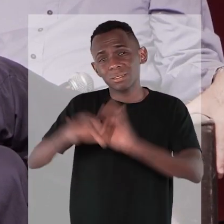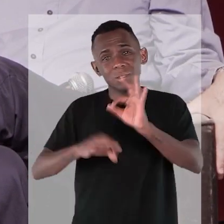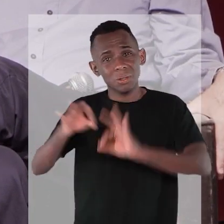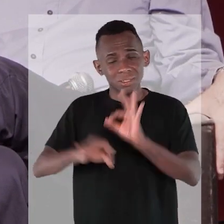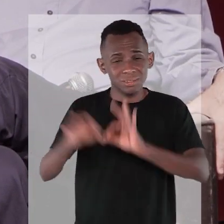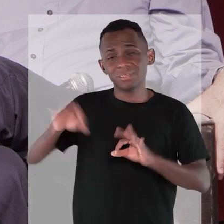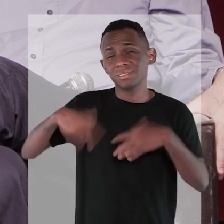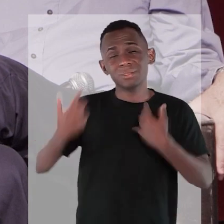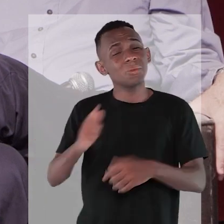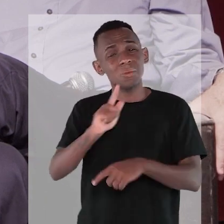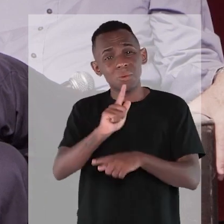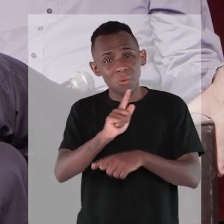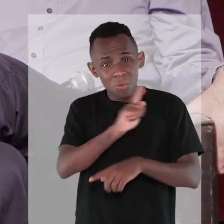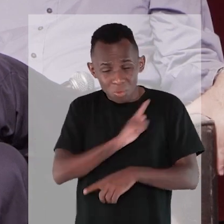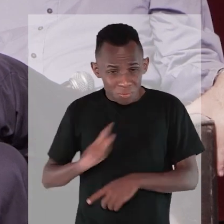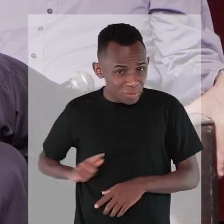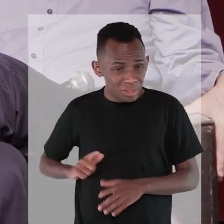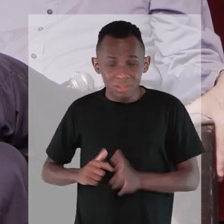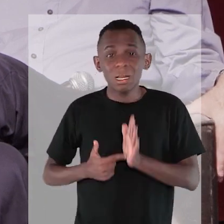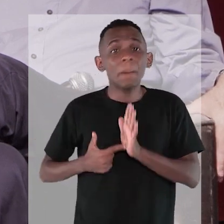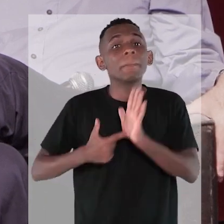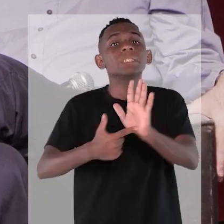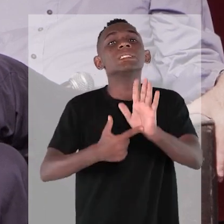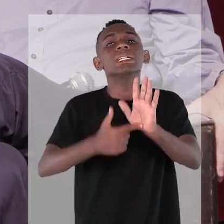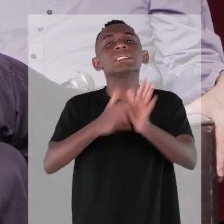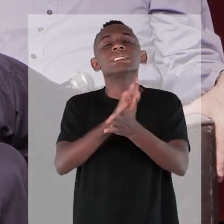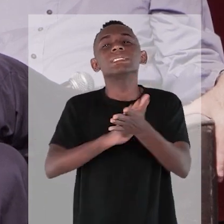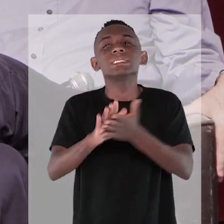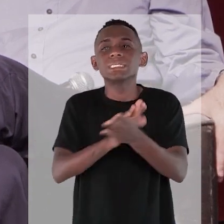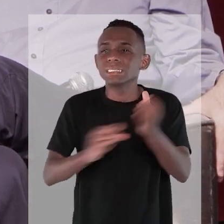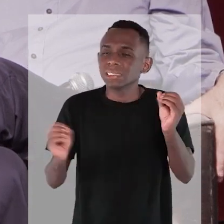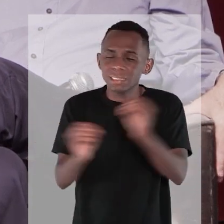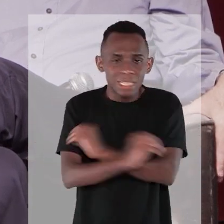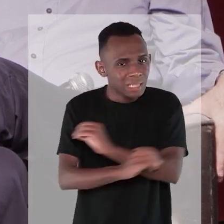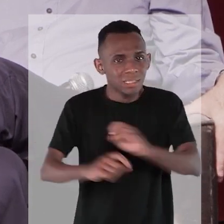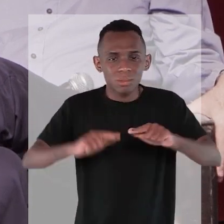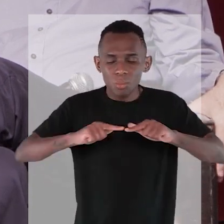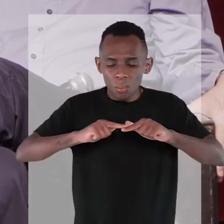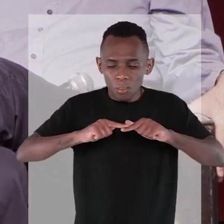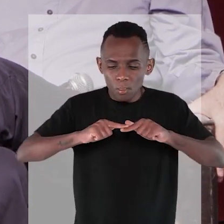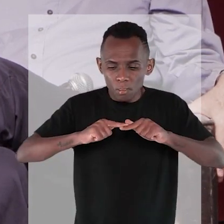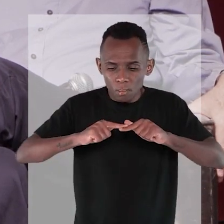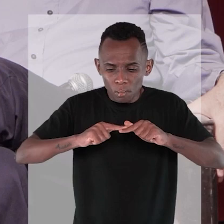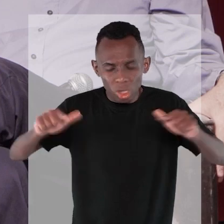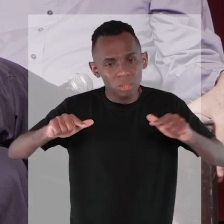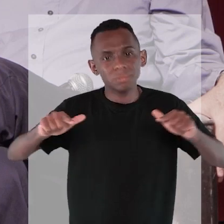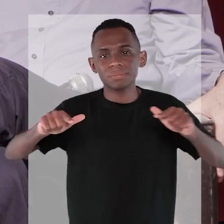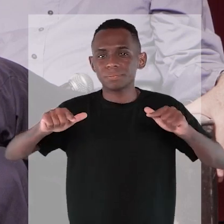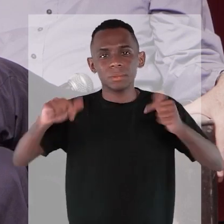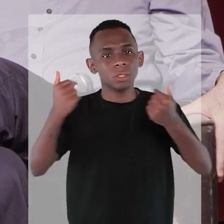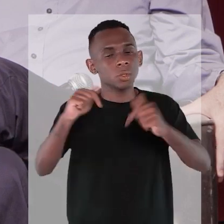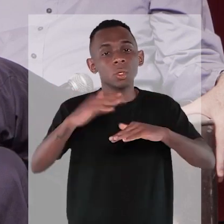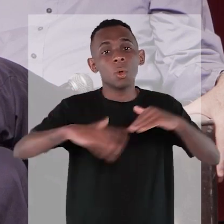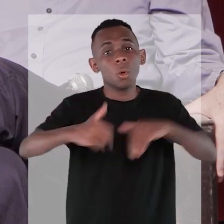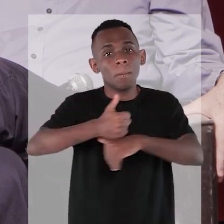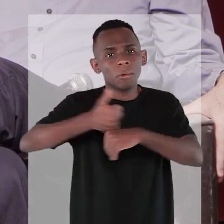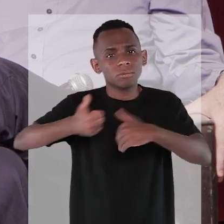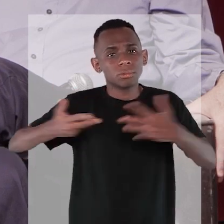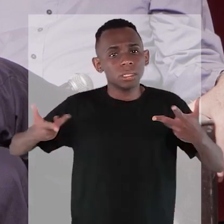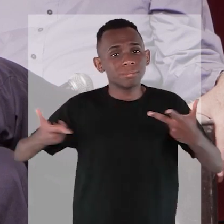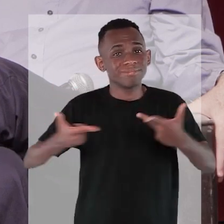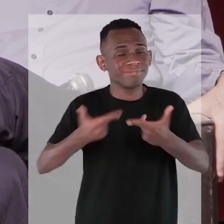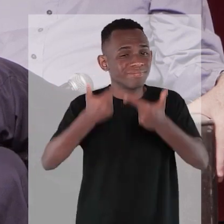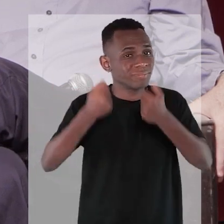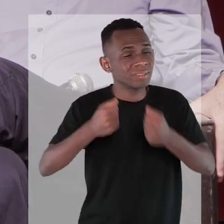governo dele não tem nada a mostrar. Ele é um governo vazio de técnicos, não tem nenhum técnico que trabalhe nesse governo, e não acho nem que seja falta